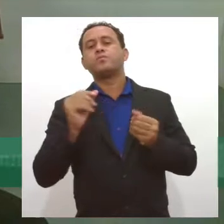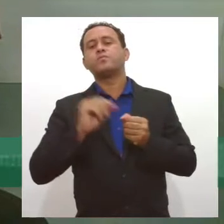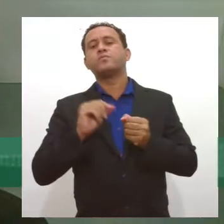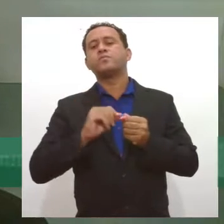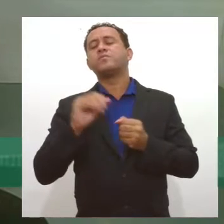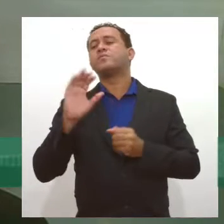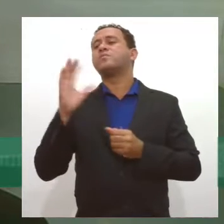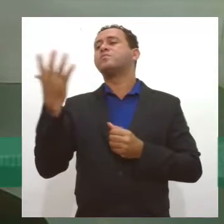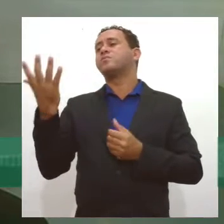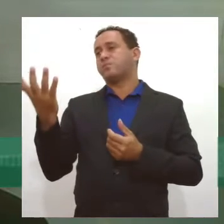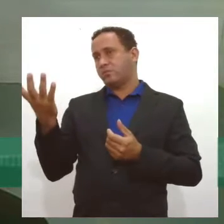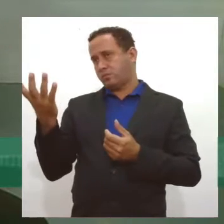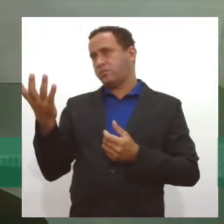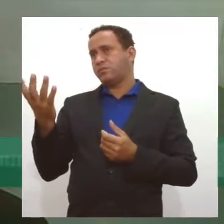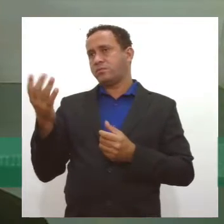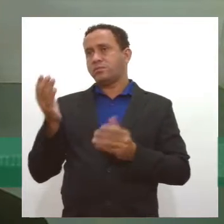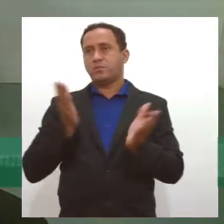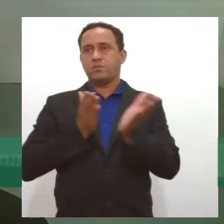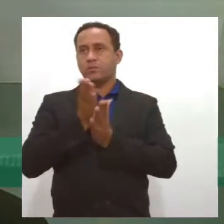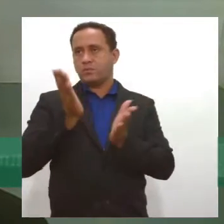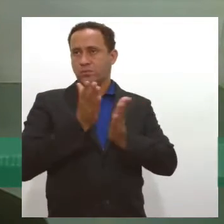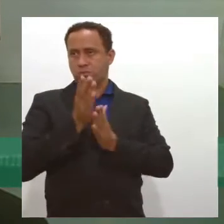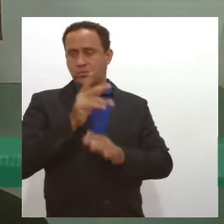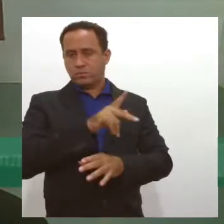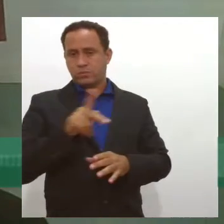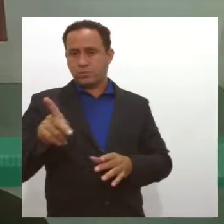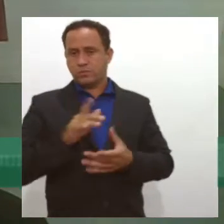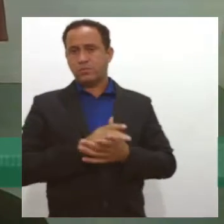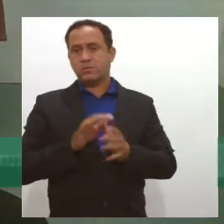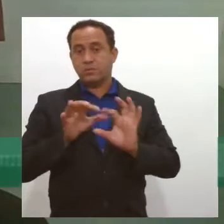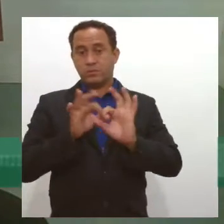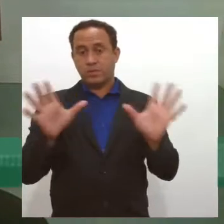funcionar a partir da sanção, né, presidencial?